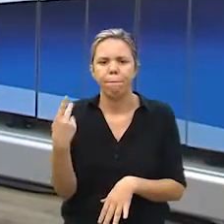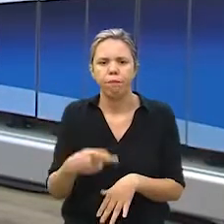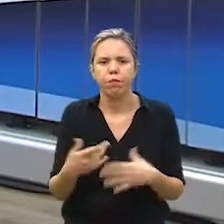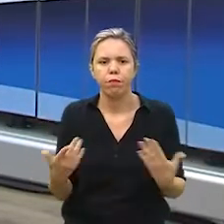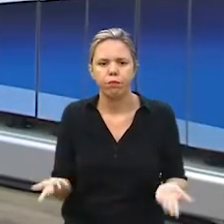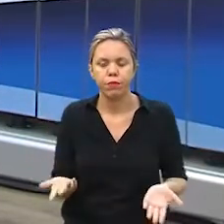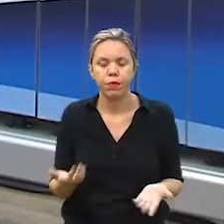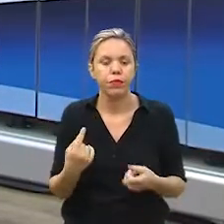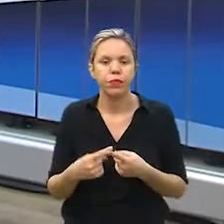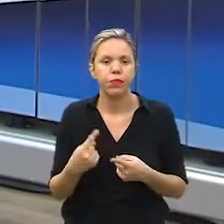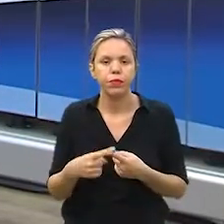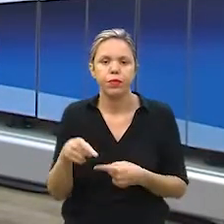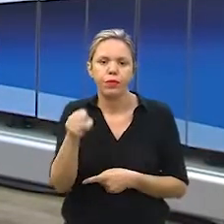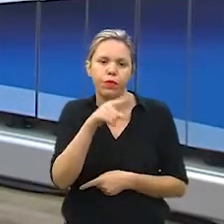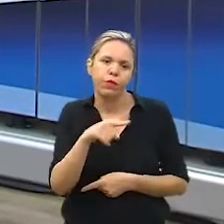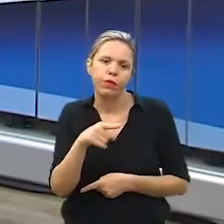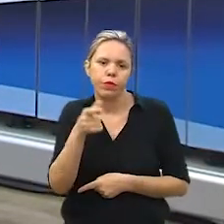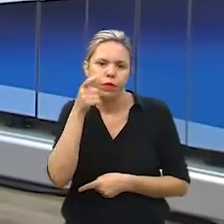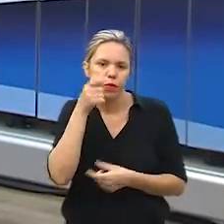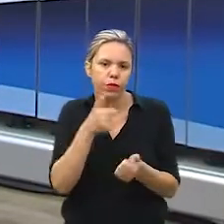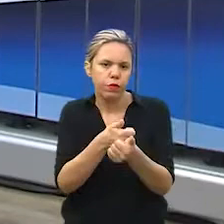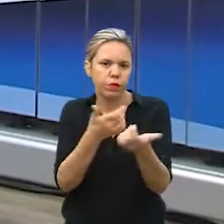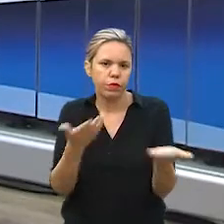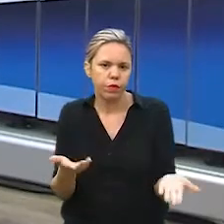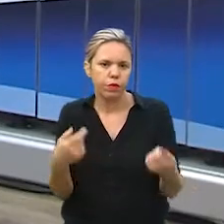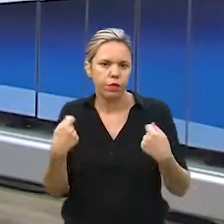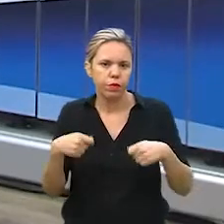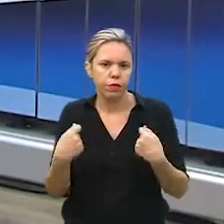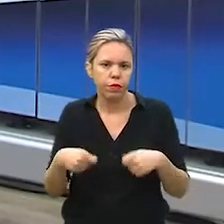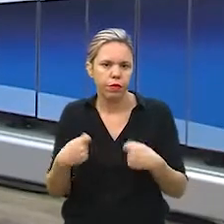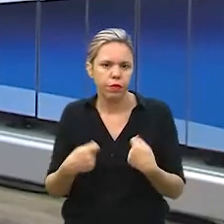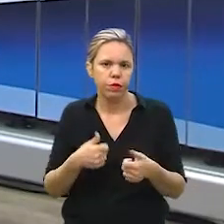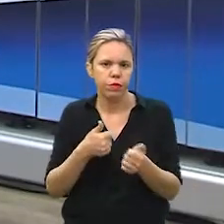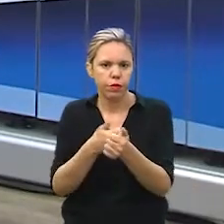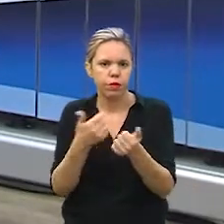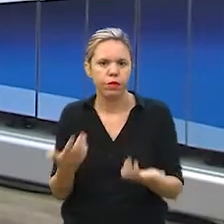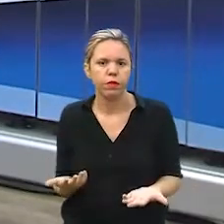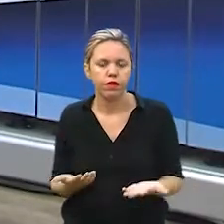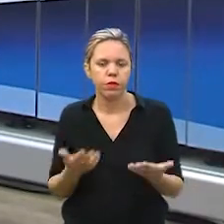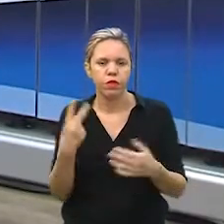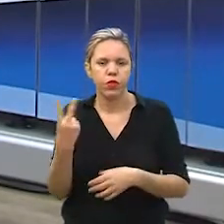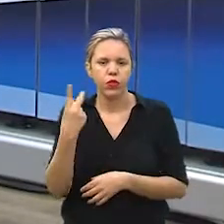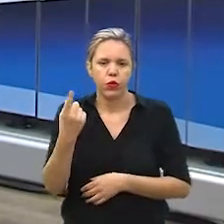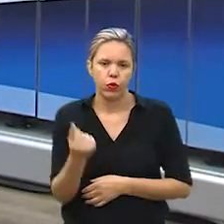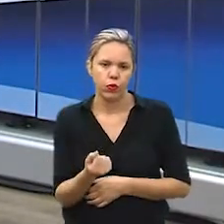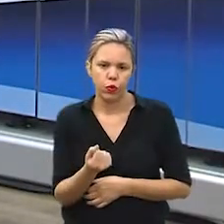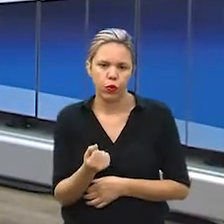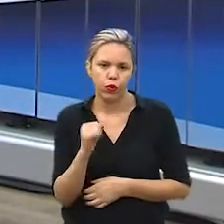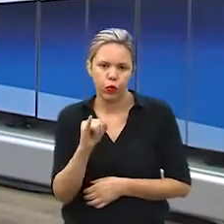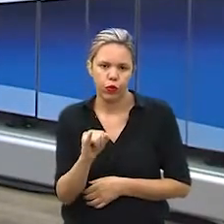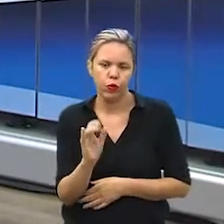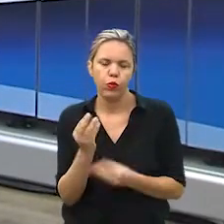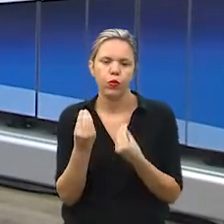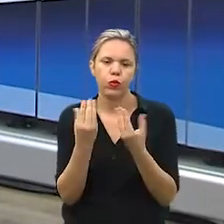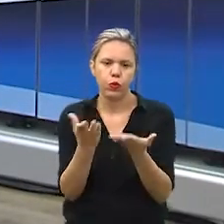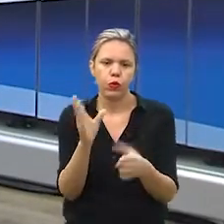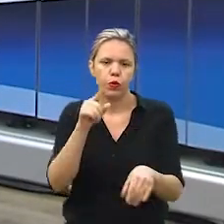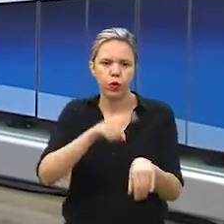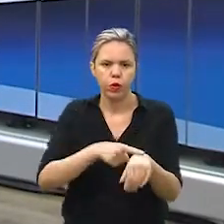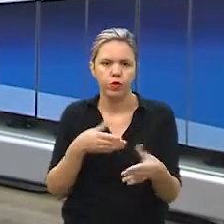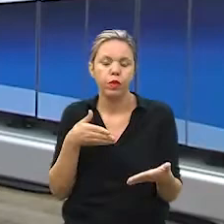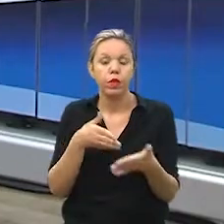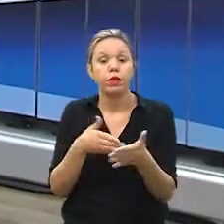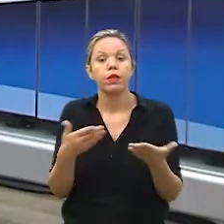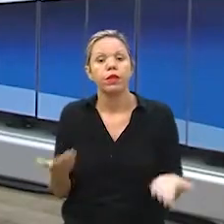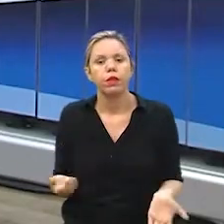dela, por que você que está nos acompanhando precisa acompanhar estes valores, se ela foi entregue dentro do